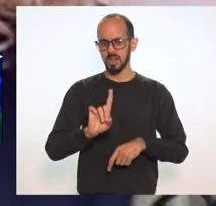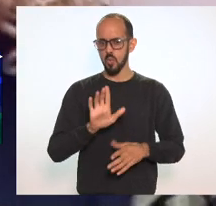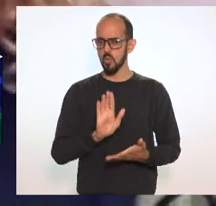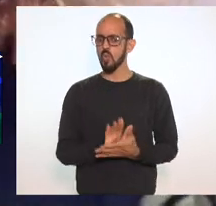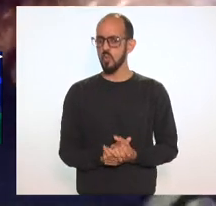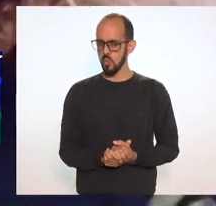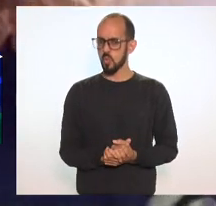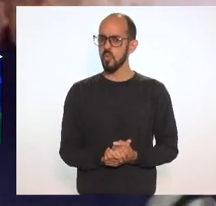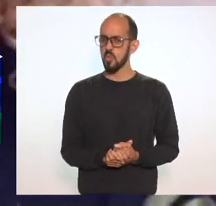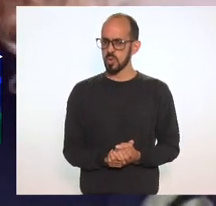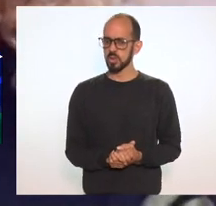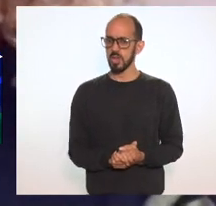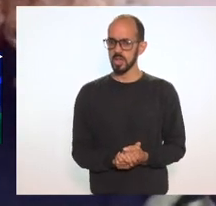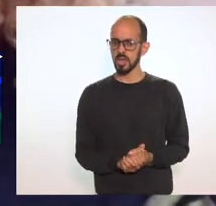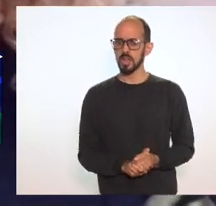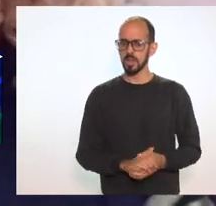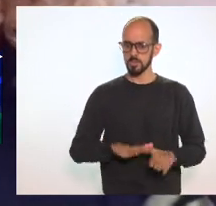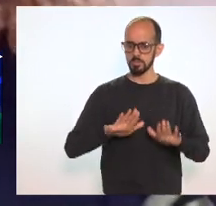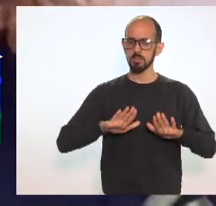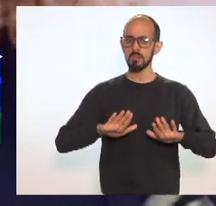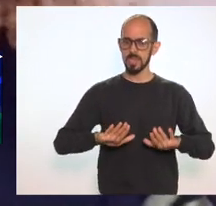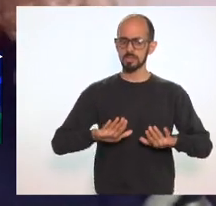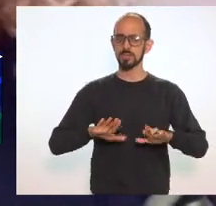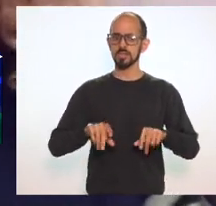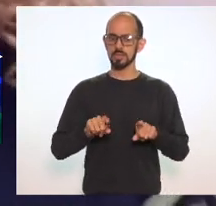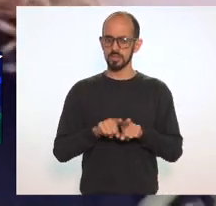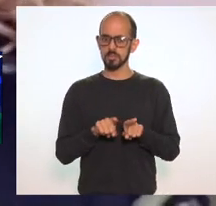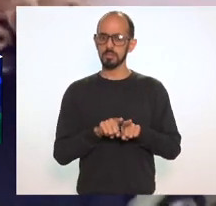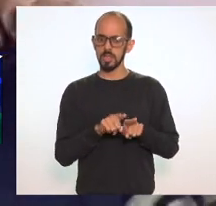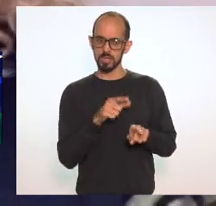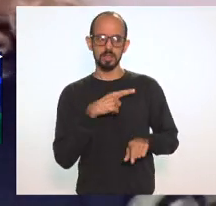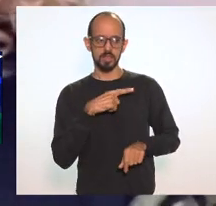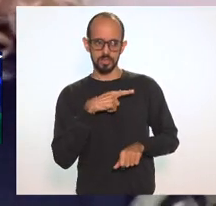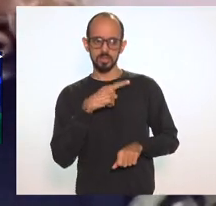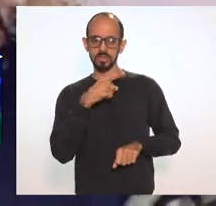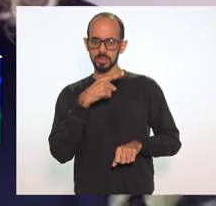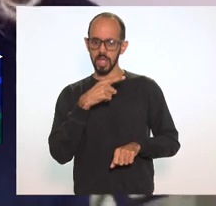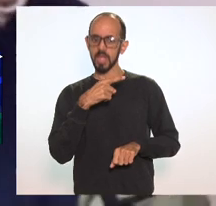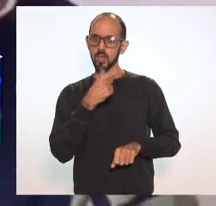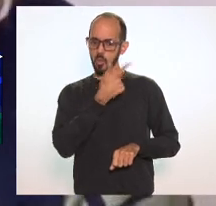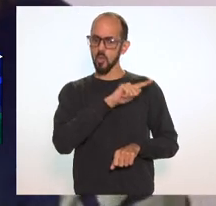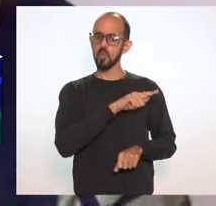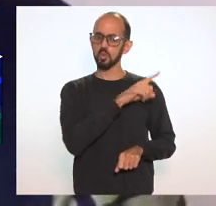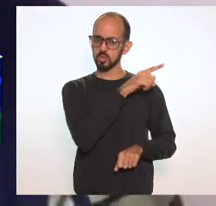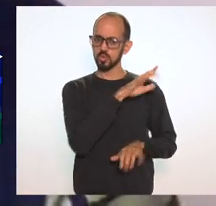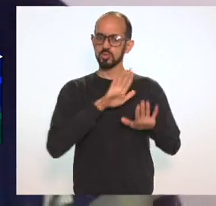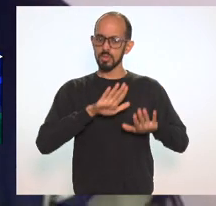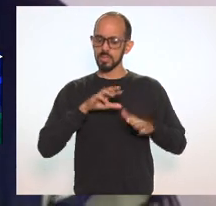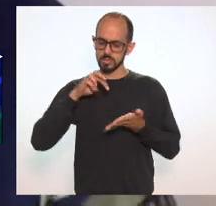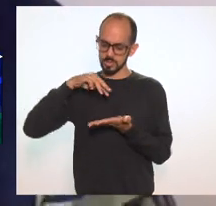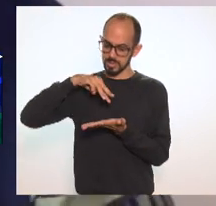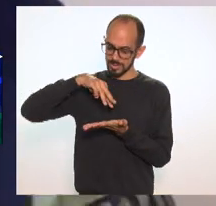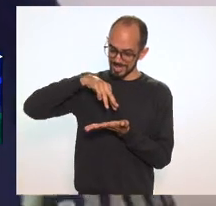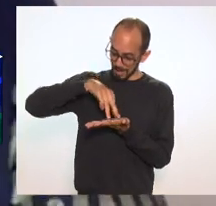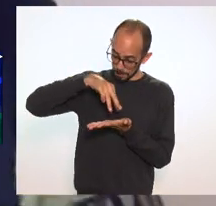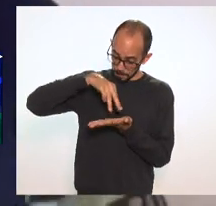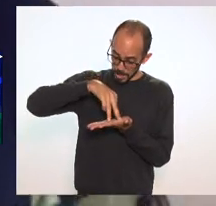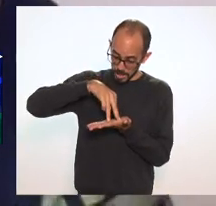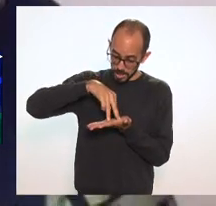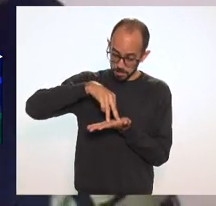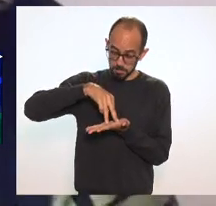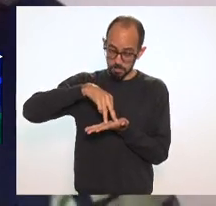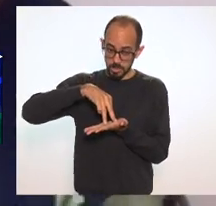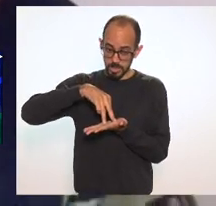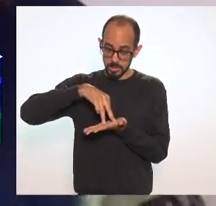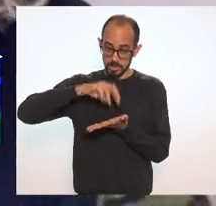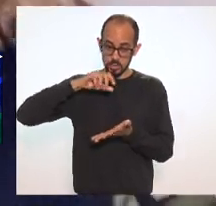reivindicam também estão é sinônimo de enfrentamento dessa pandemia mas o tripé garantido precisa ser